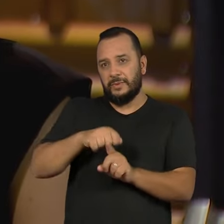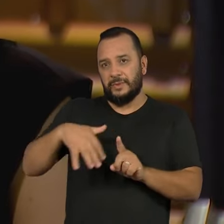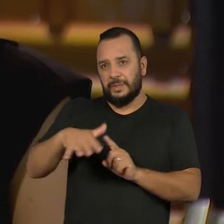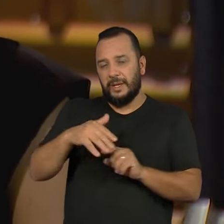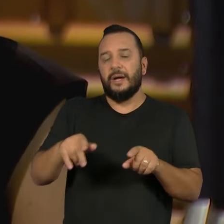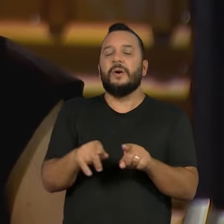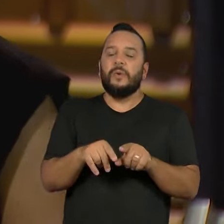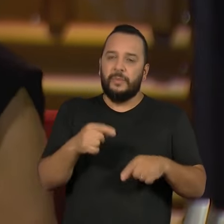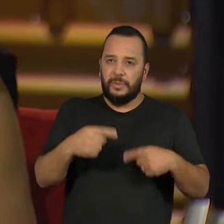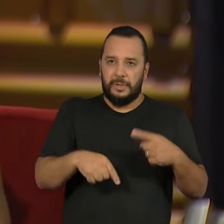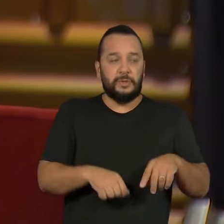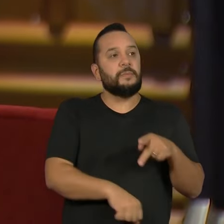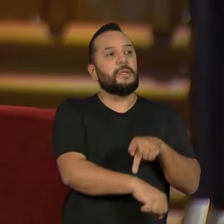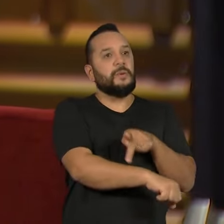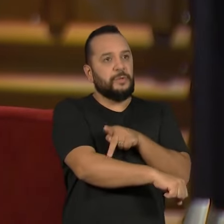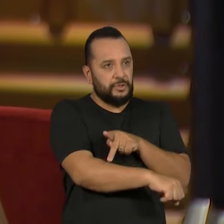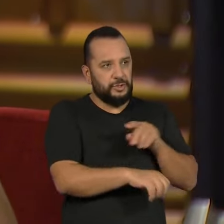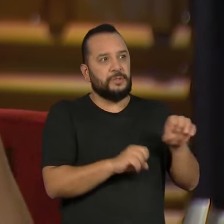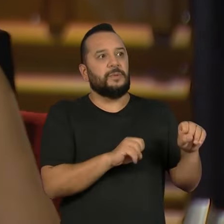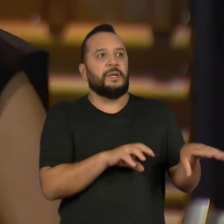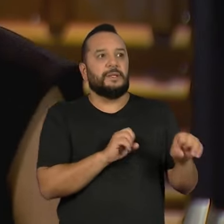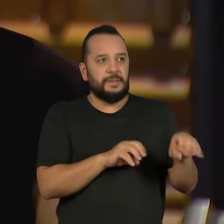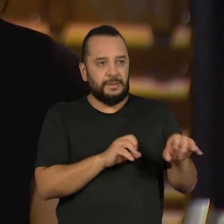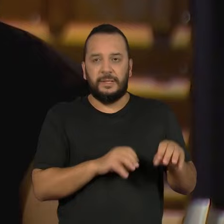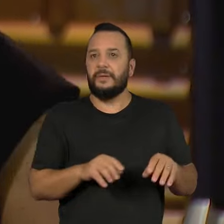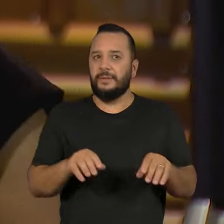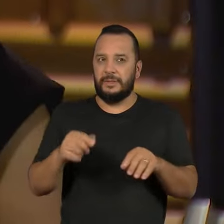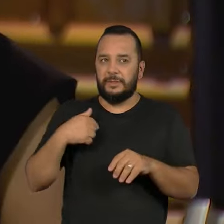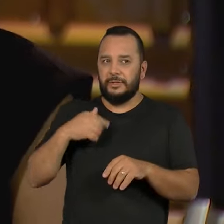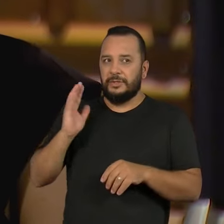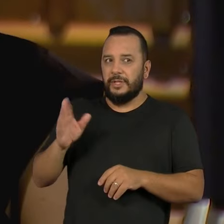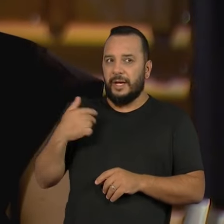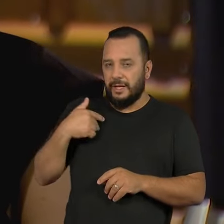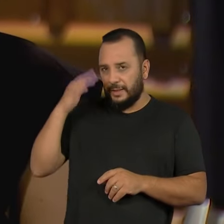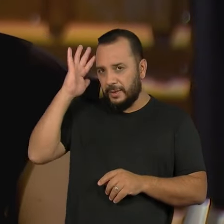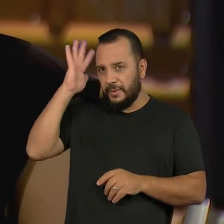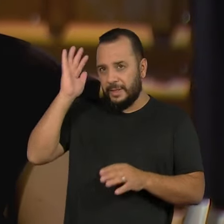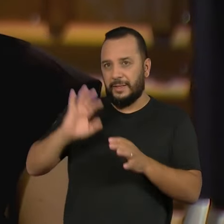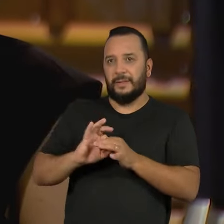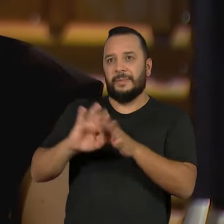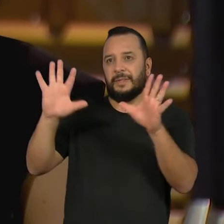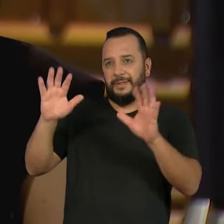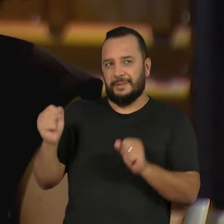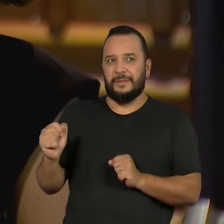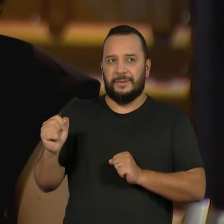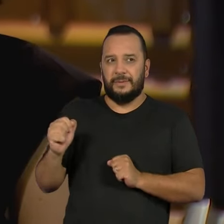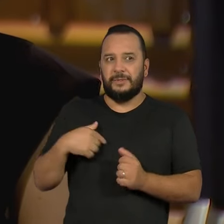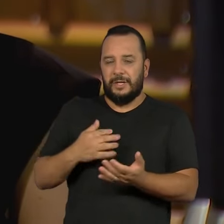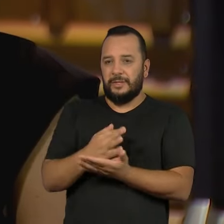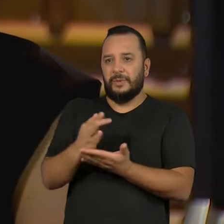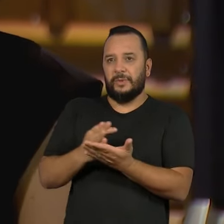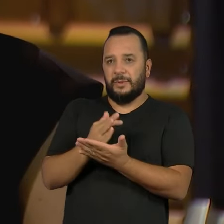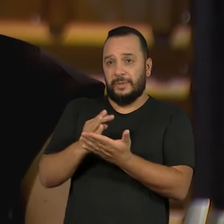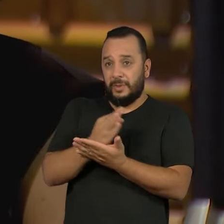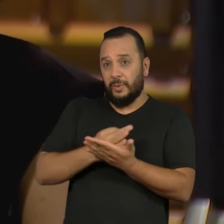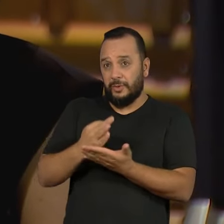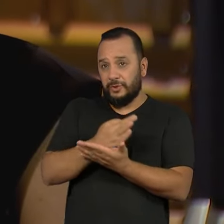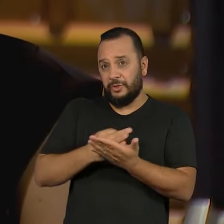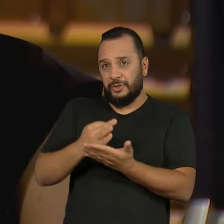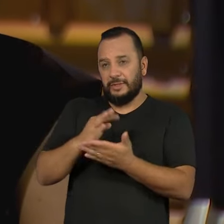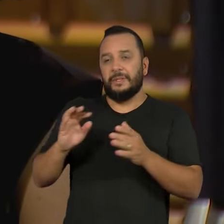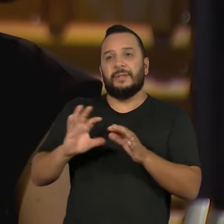político pedagogia exatamente da pia da libertação imagina o que é naquele momento